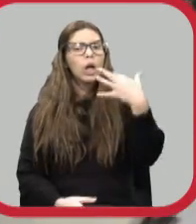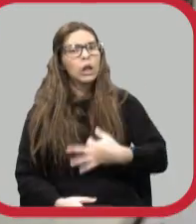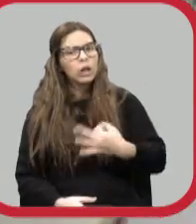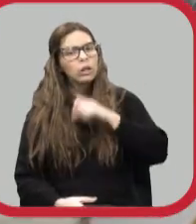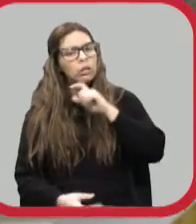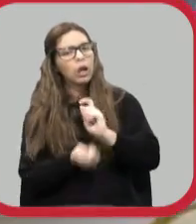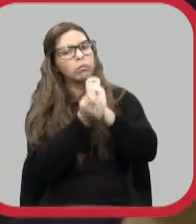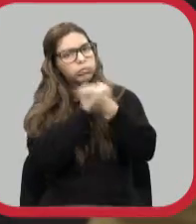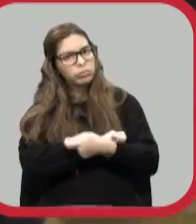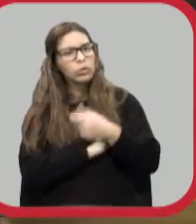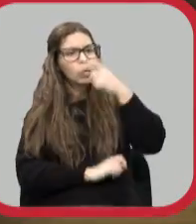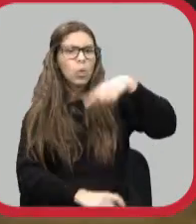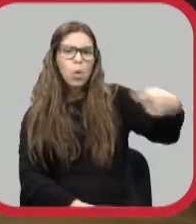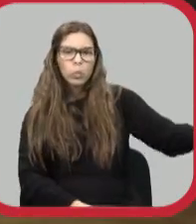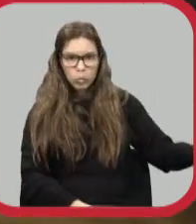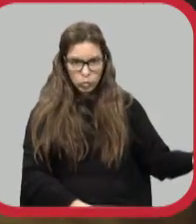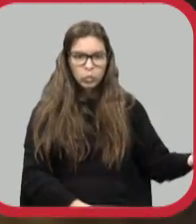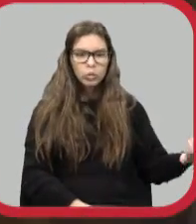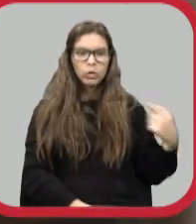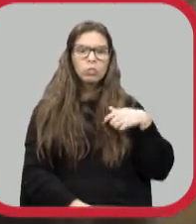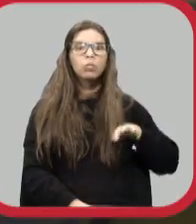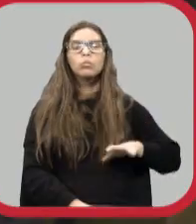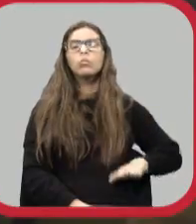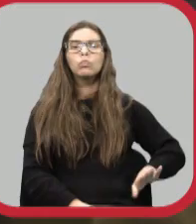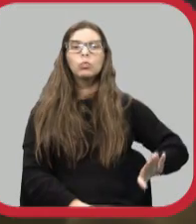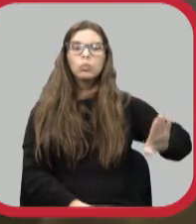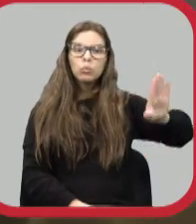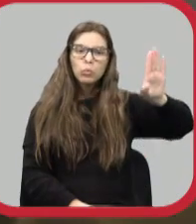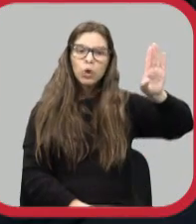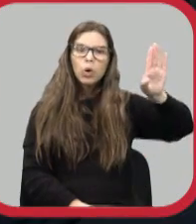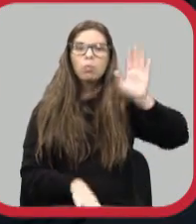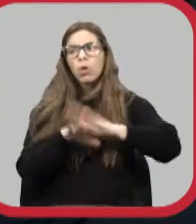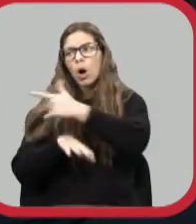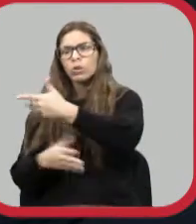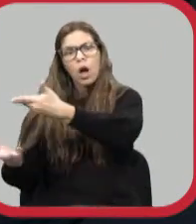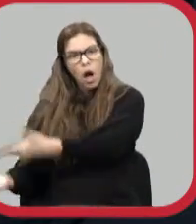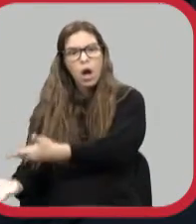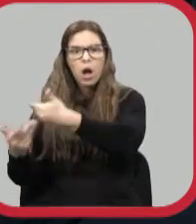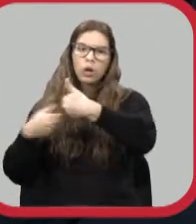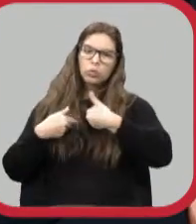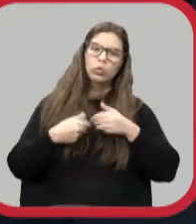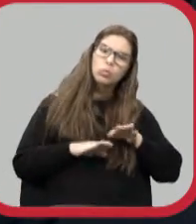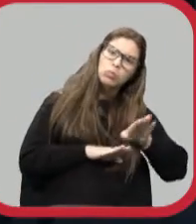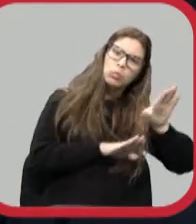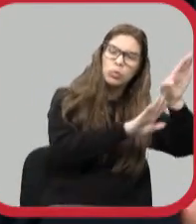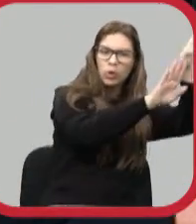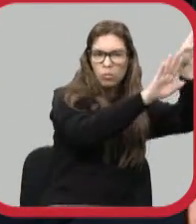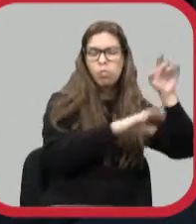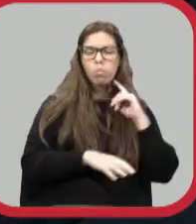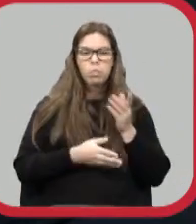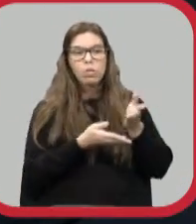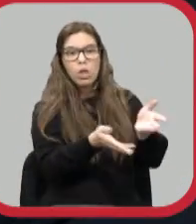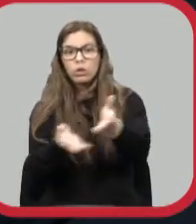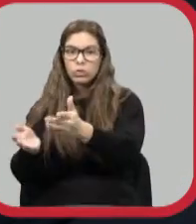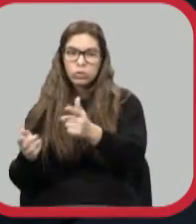we rise by lifting others, ou seja, nós subimos, nós crescemos através dos outros, através de ajudarmos os